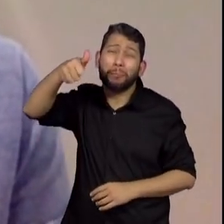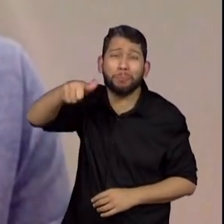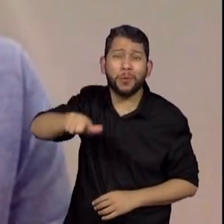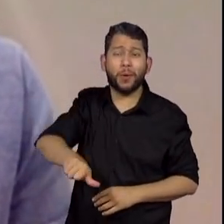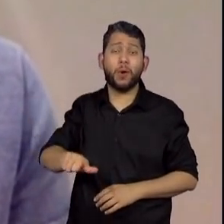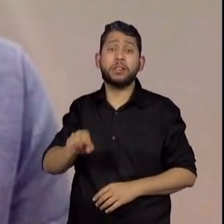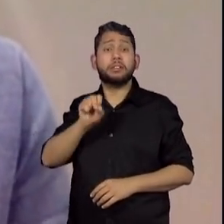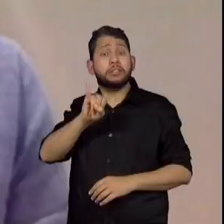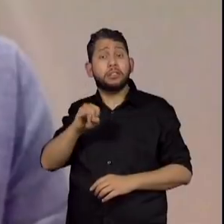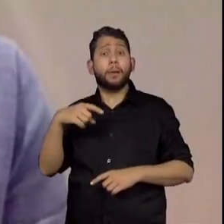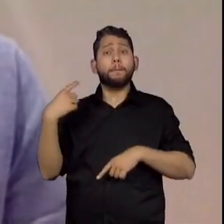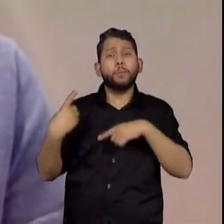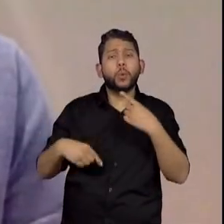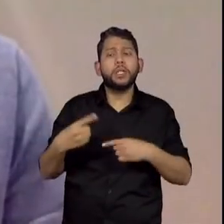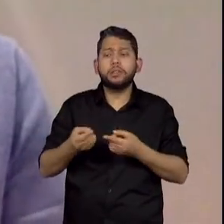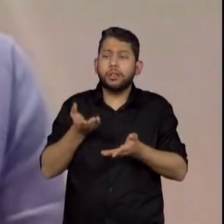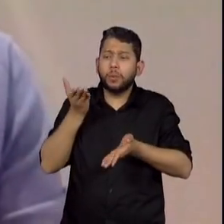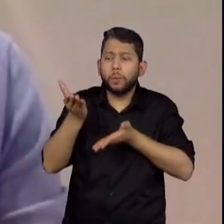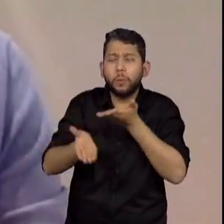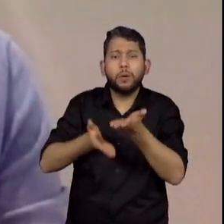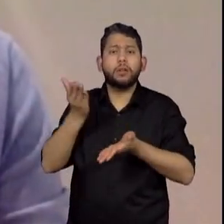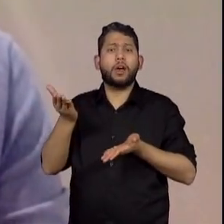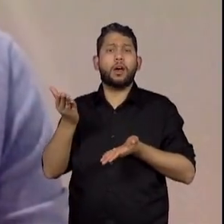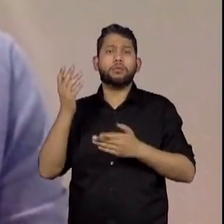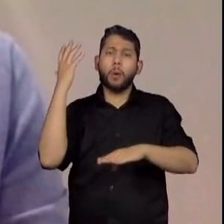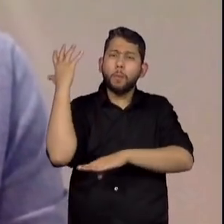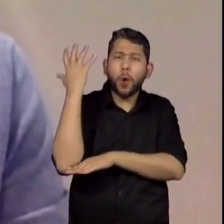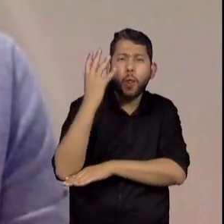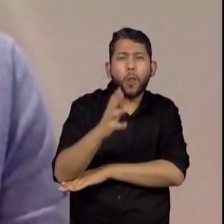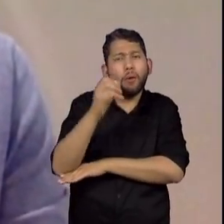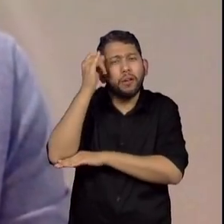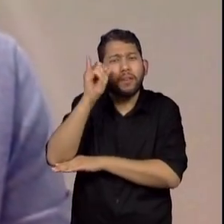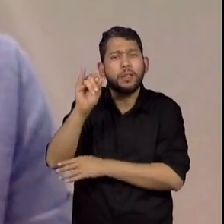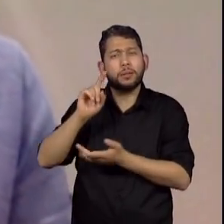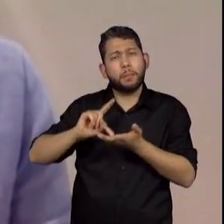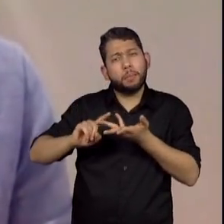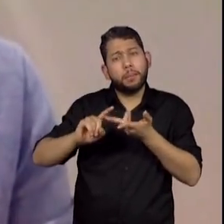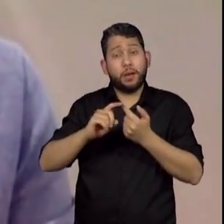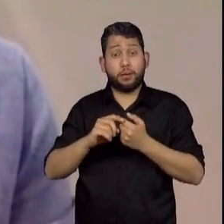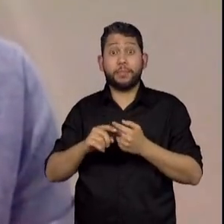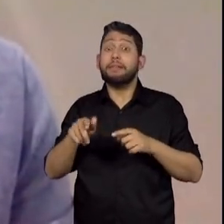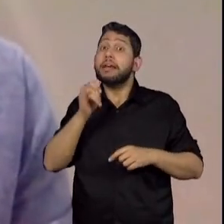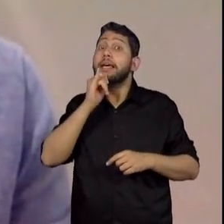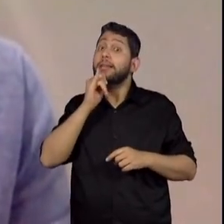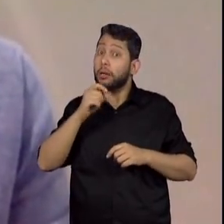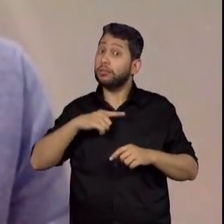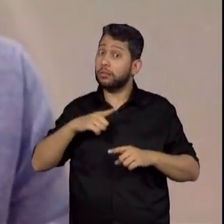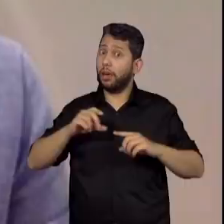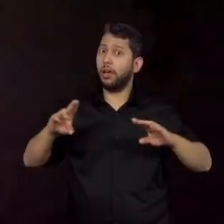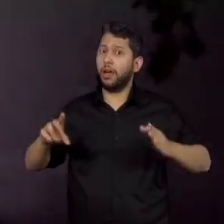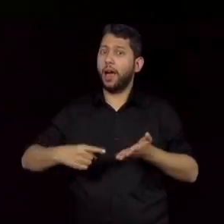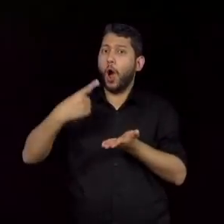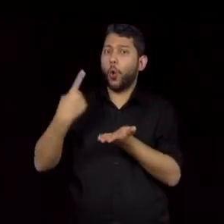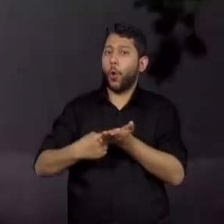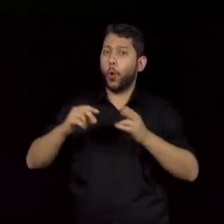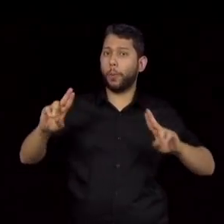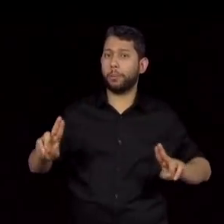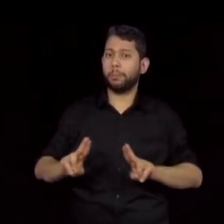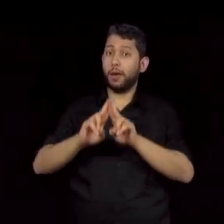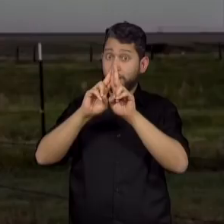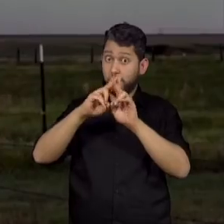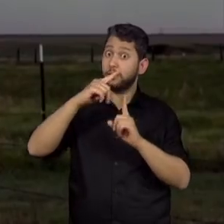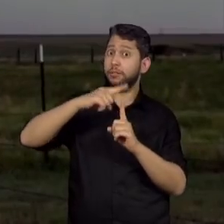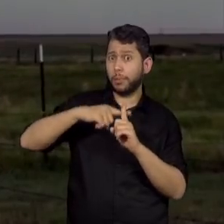de mitigação não sejam mais efetivas, né? Por exemplo, com o Acordo de Paris, limitar a temperatura